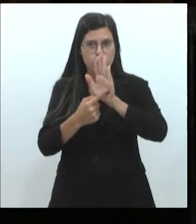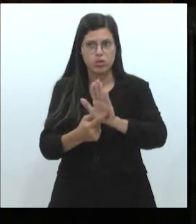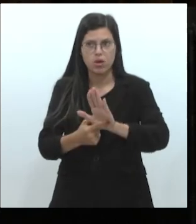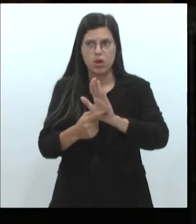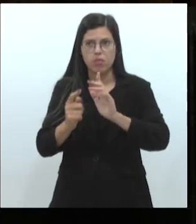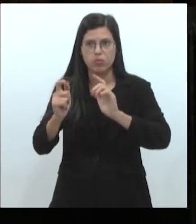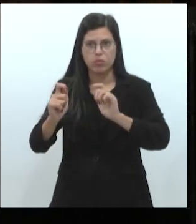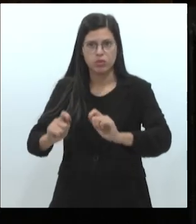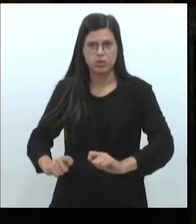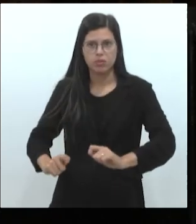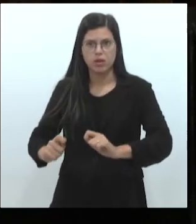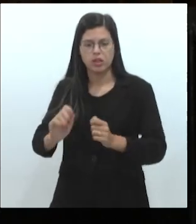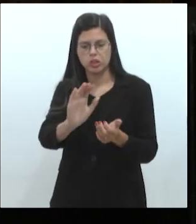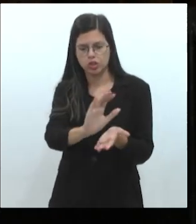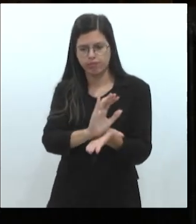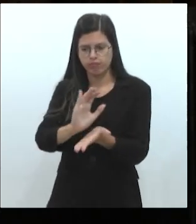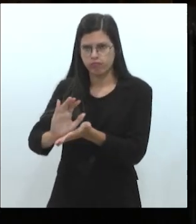para o empresário, o trecho